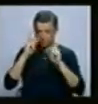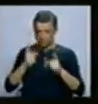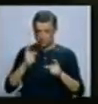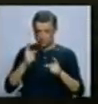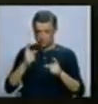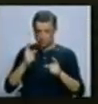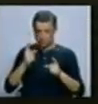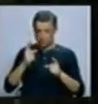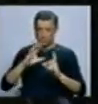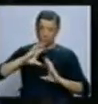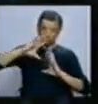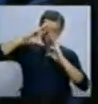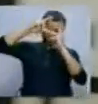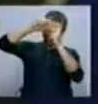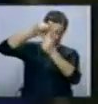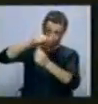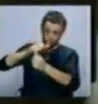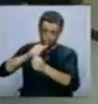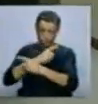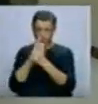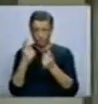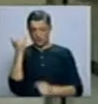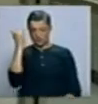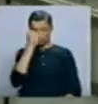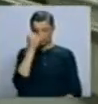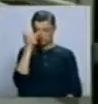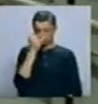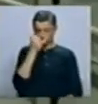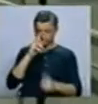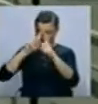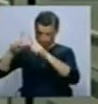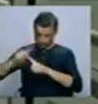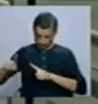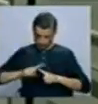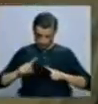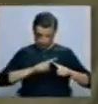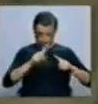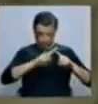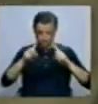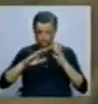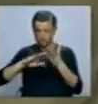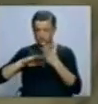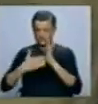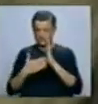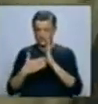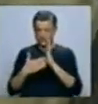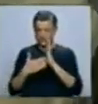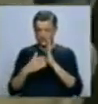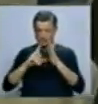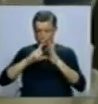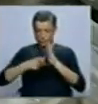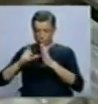do universo. E porquê é que nós trazemos aqui? Porque esta simulação faz parte de um conjunto de testes que estão a ser feitos para aquele que será um mega projeto